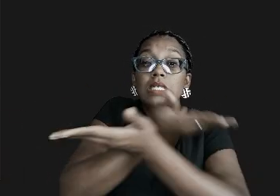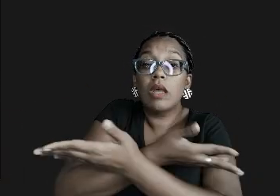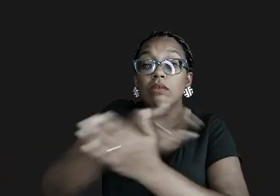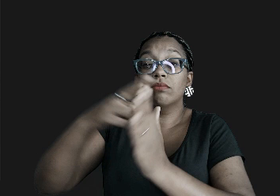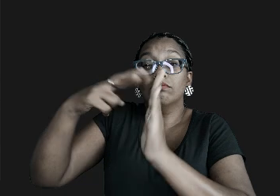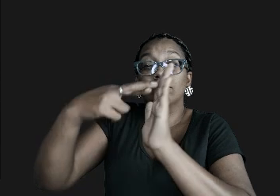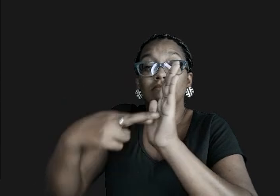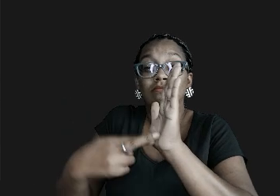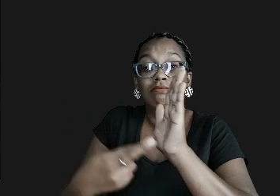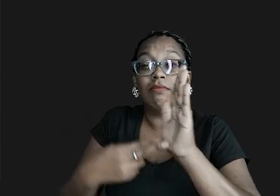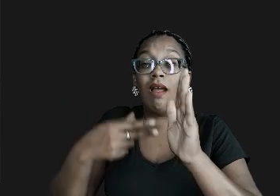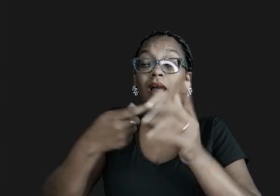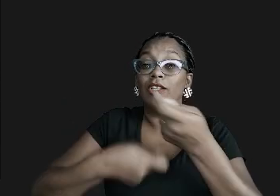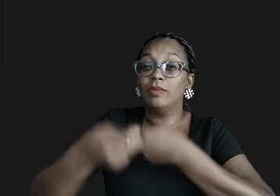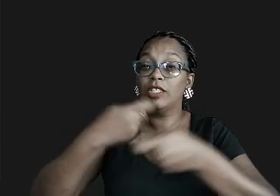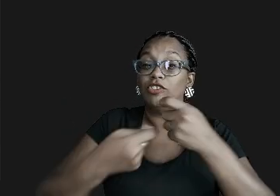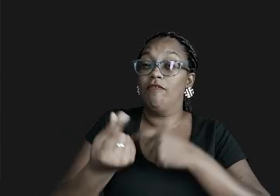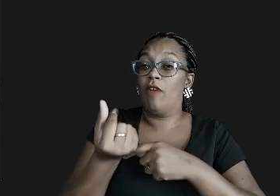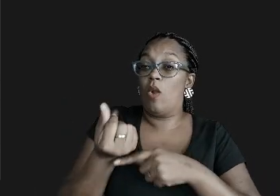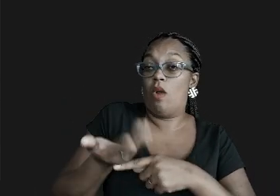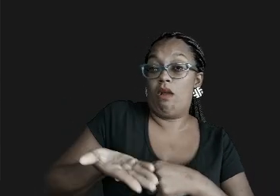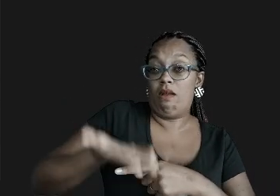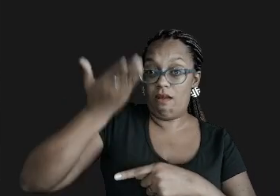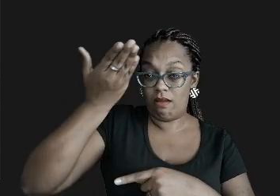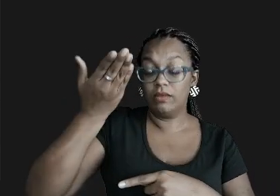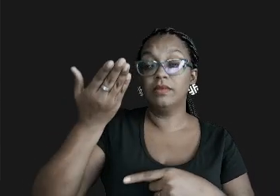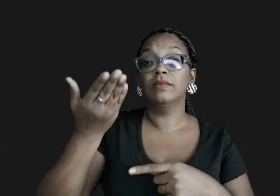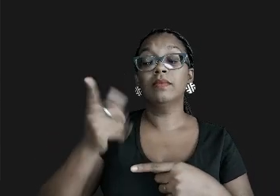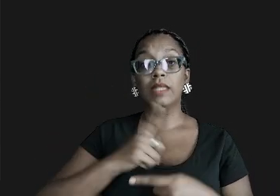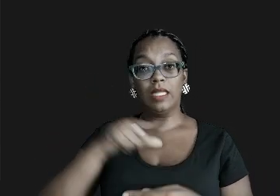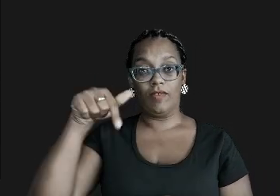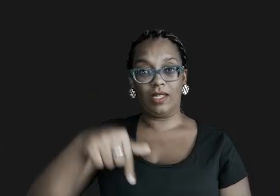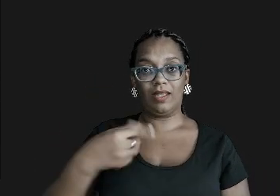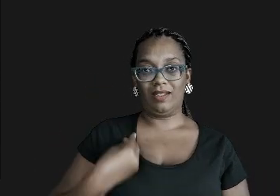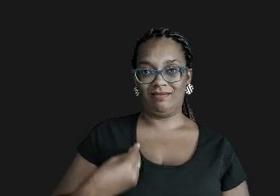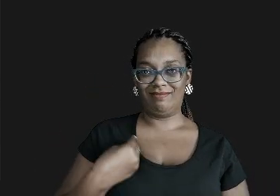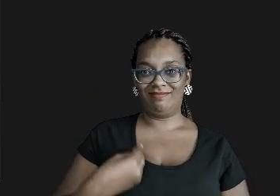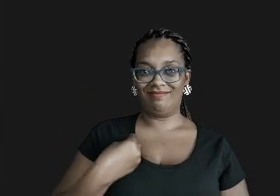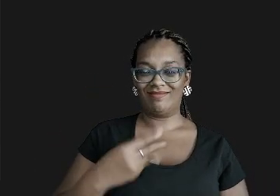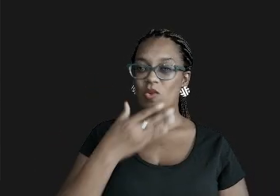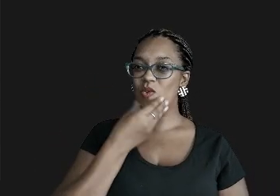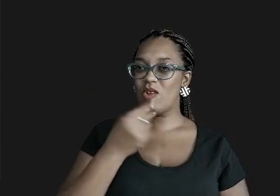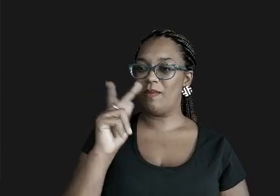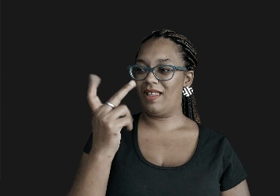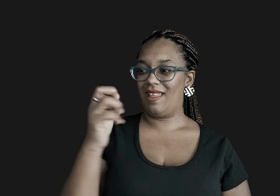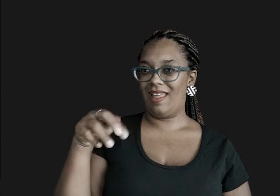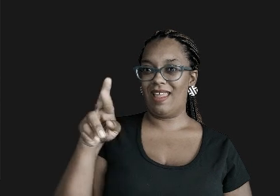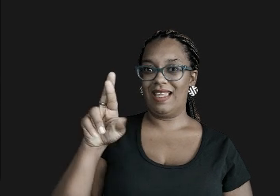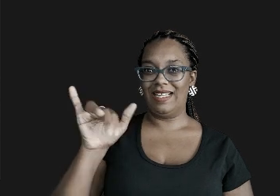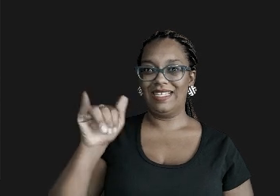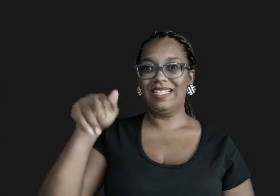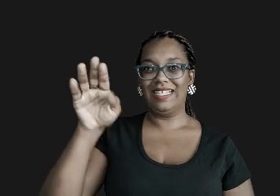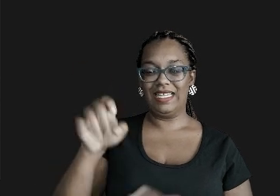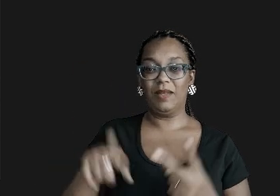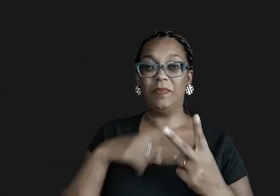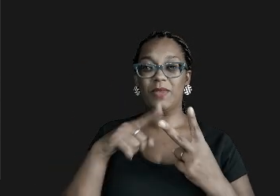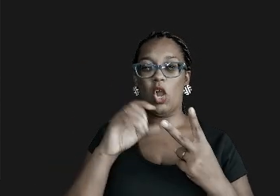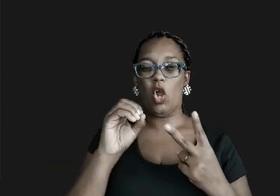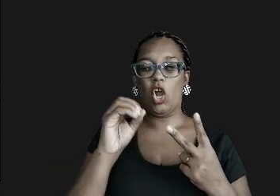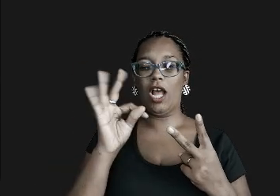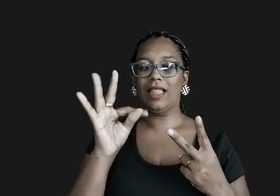essas sanções administrativas de valor mais elevado e a gente teve aqui a presença tanto do Henrique Machado quanto do nosso Otávio